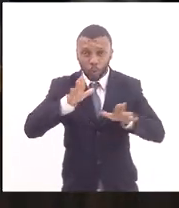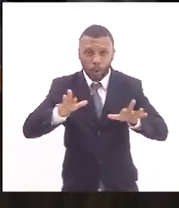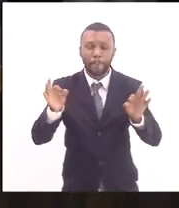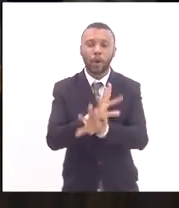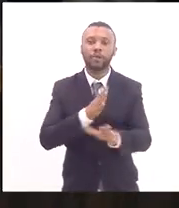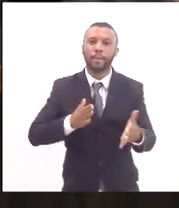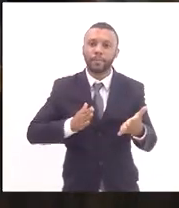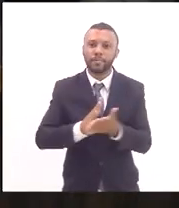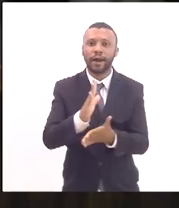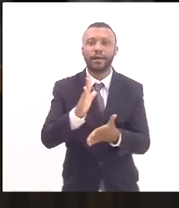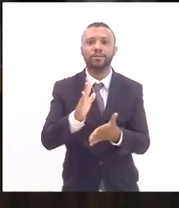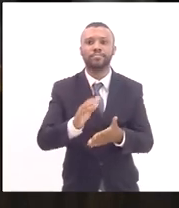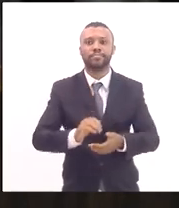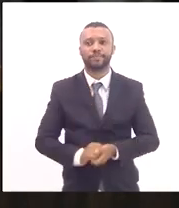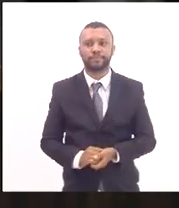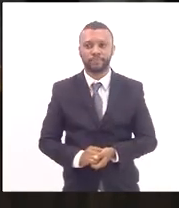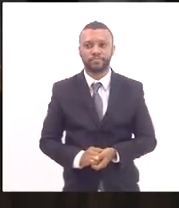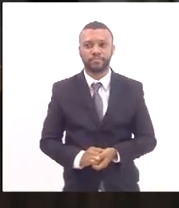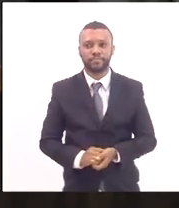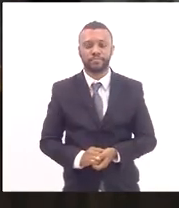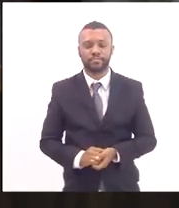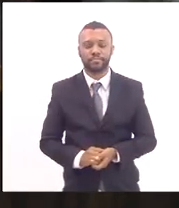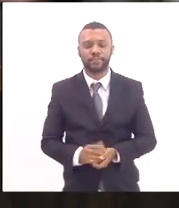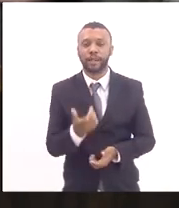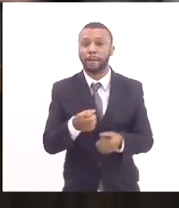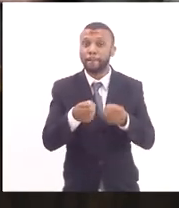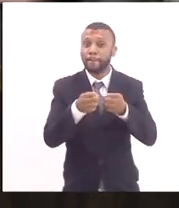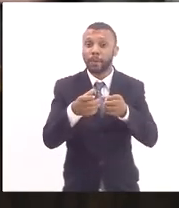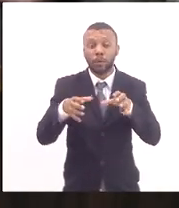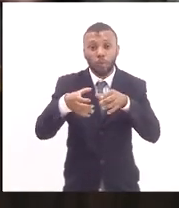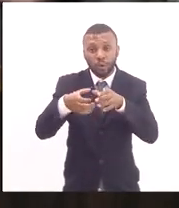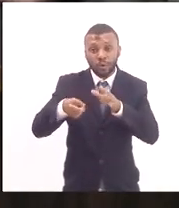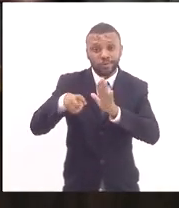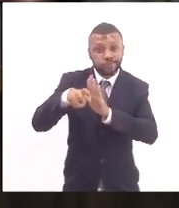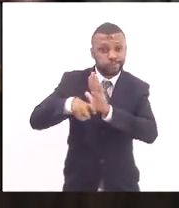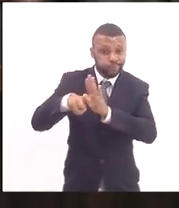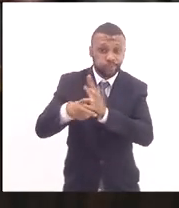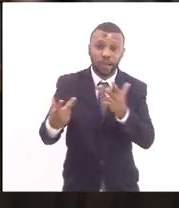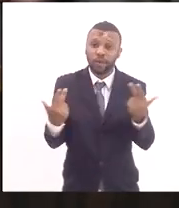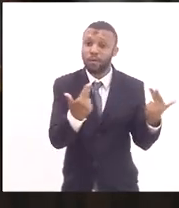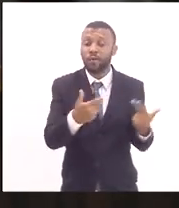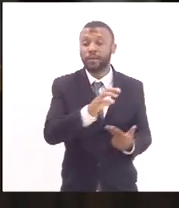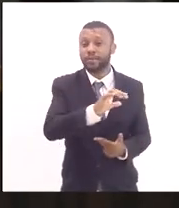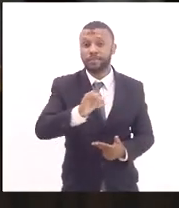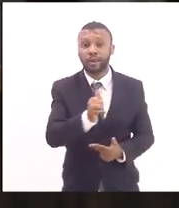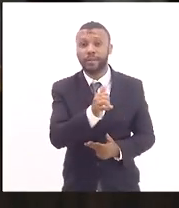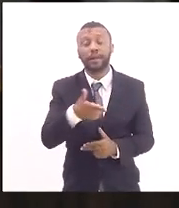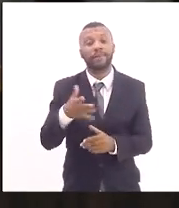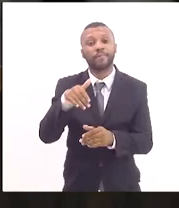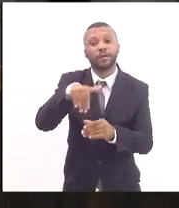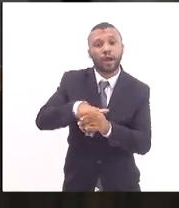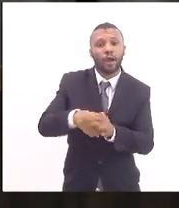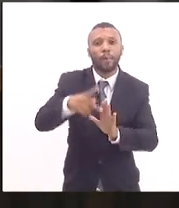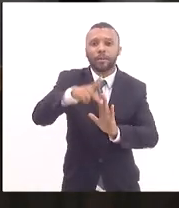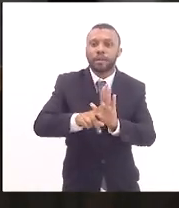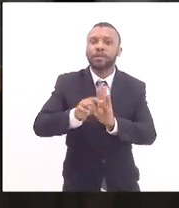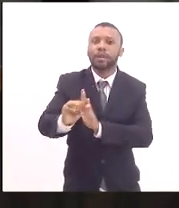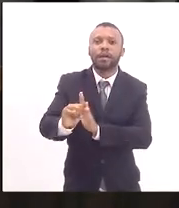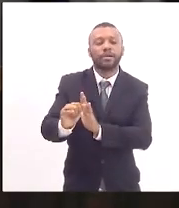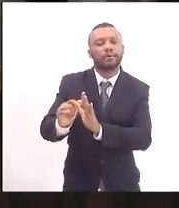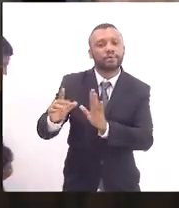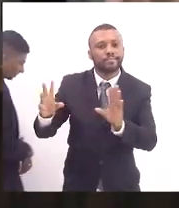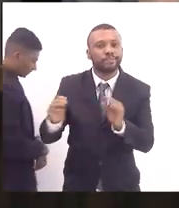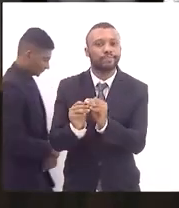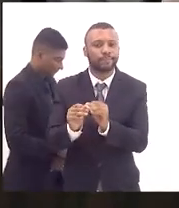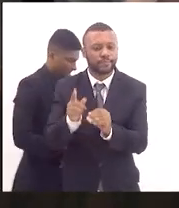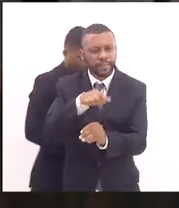aprovados está prejudicado o parecer da pessoa com deficiência que é o mesmo parecer ccj e votação projeto assim vendados e